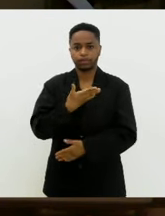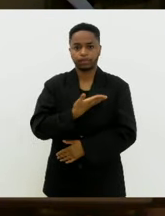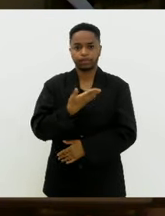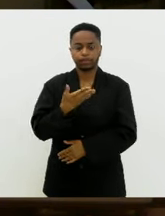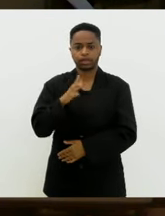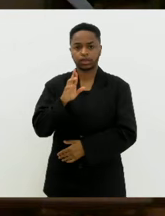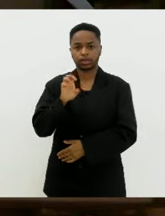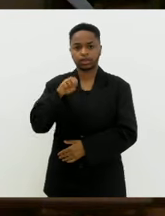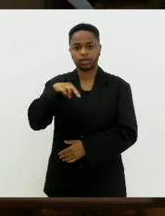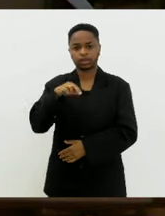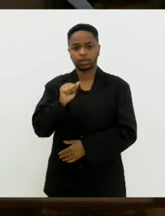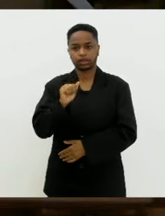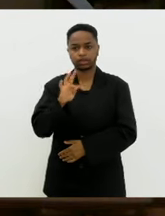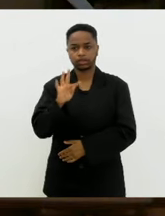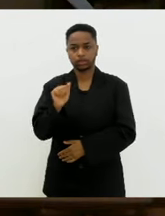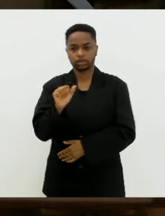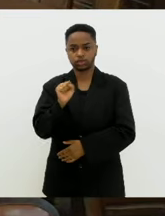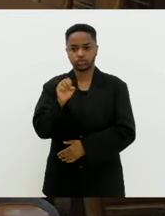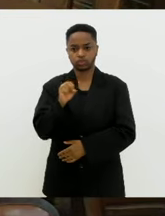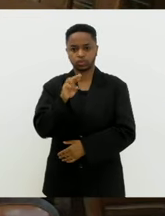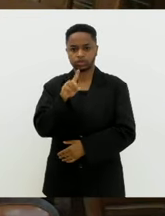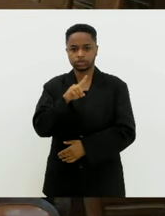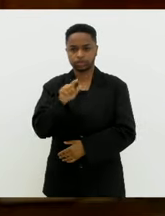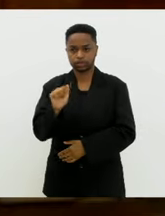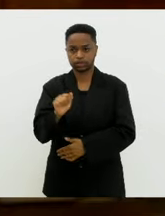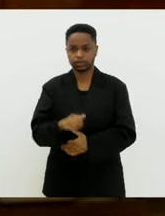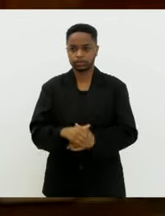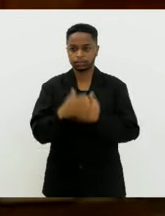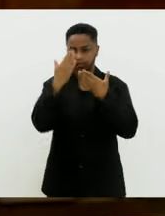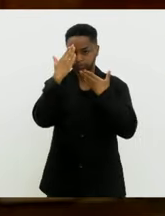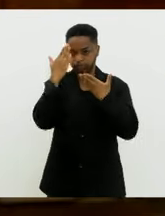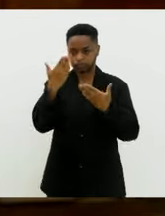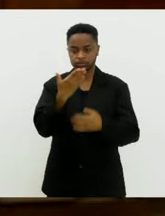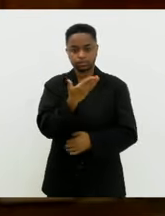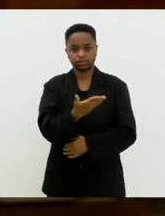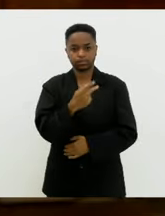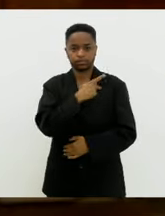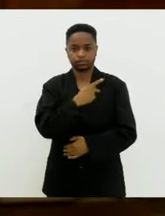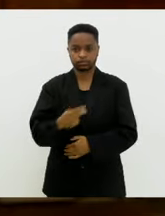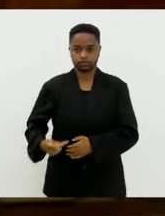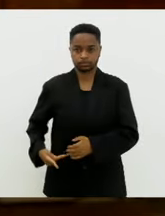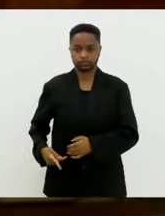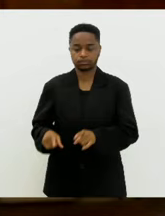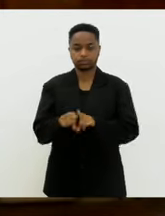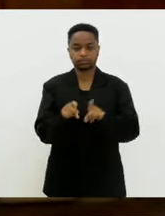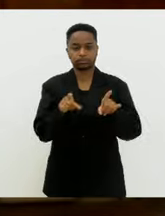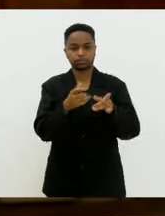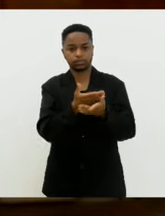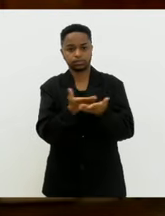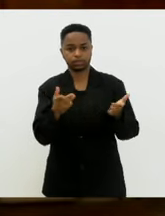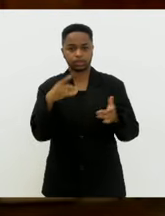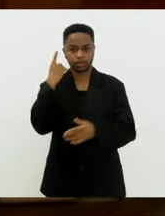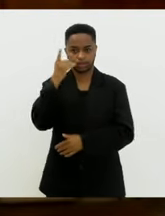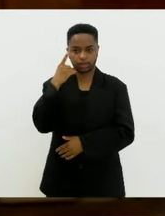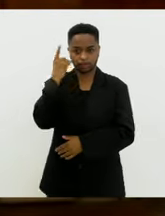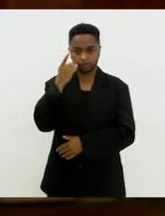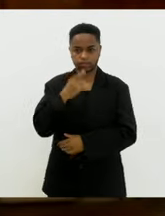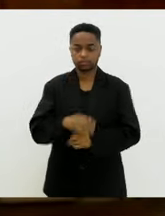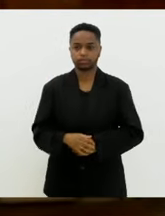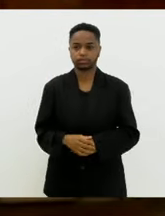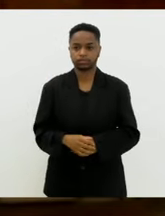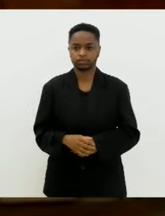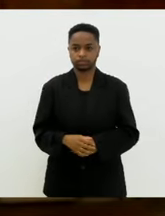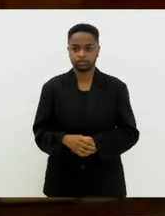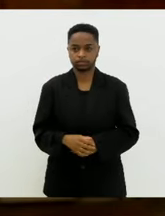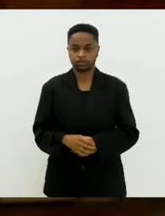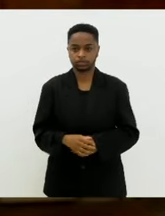Renata Souza. Muito obrigada, senhor presidente, senhoras deputadas, senhores deputados. Não só